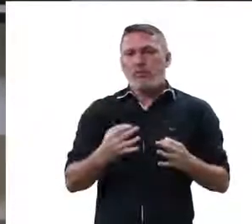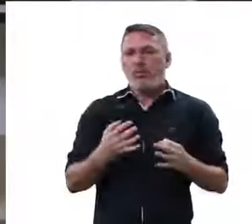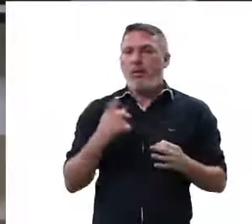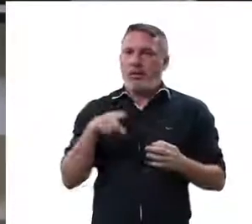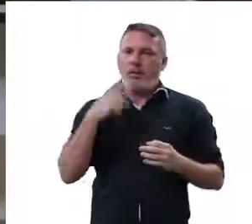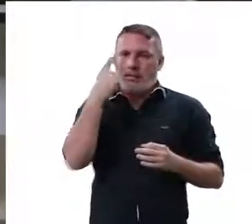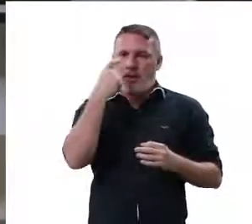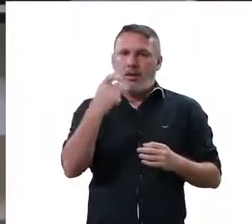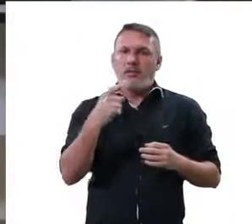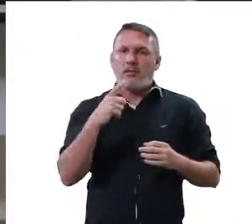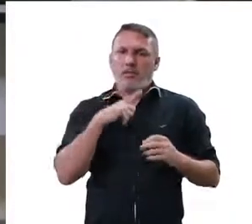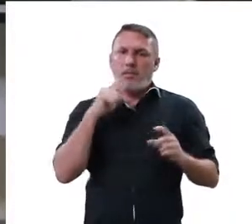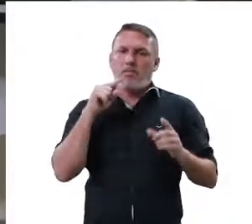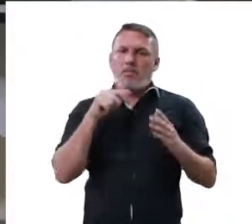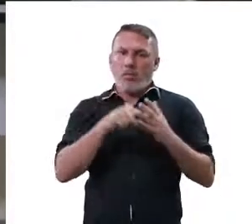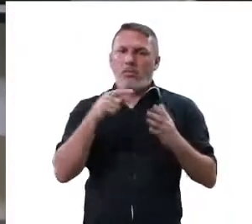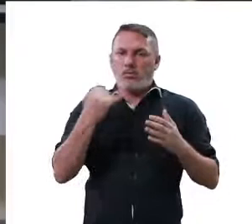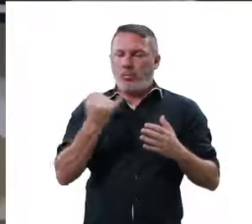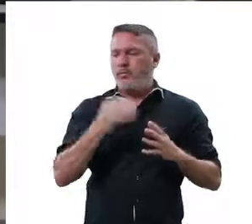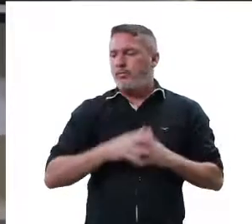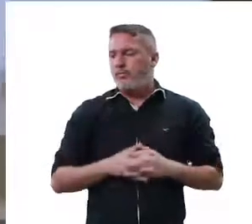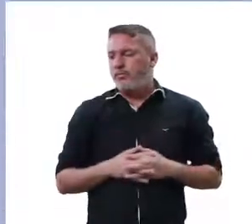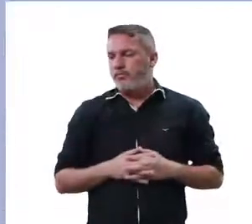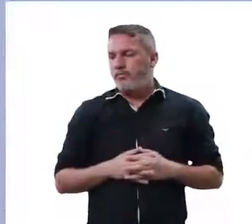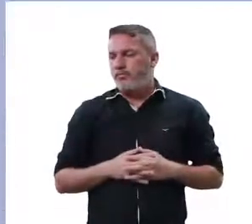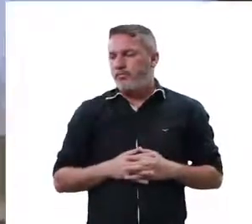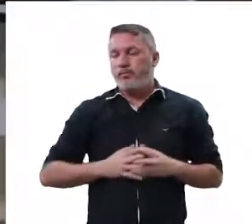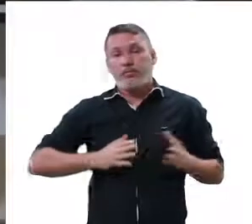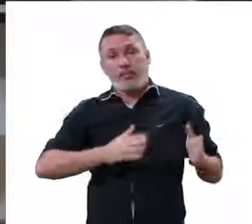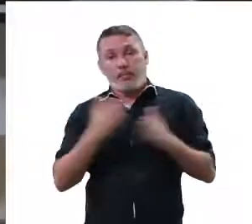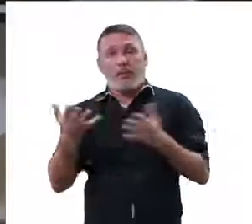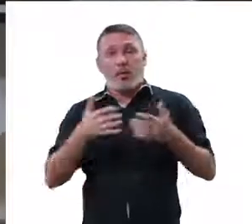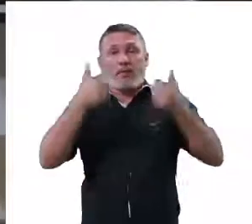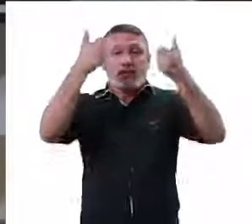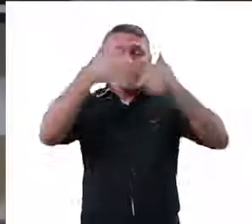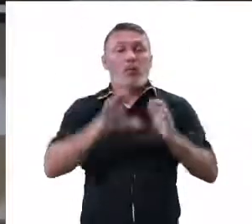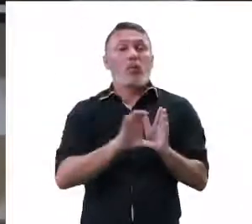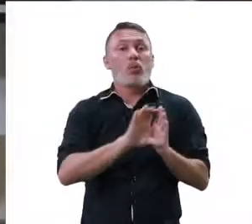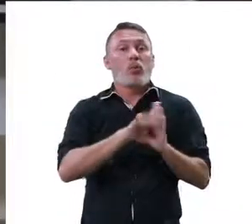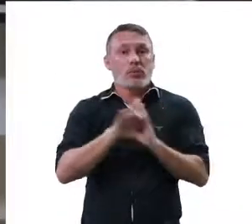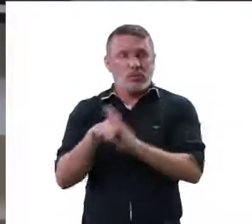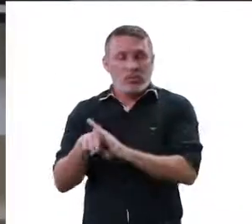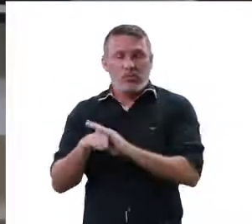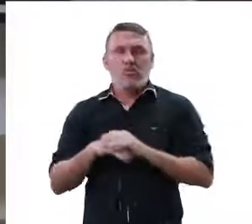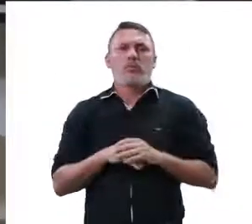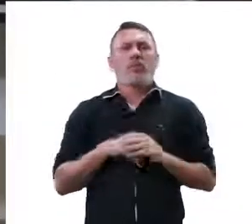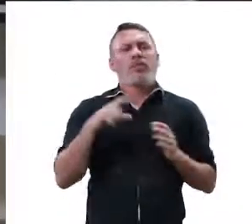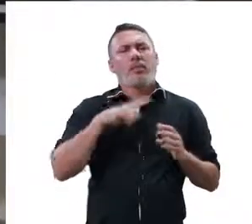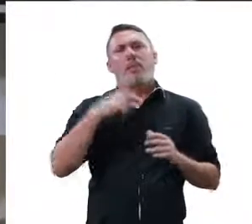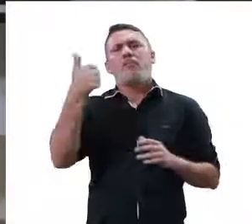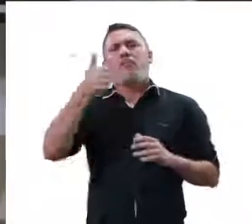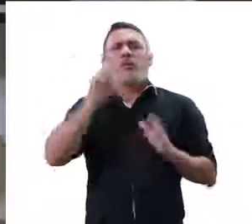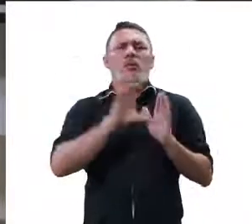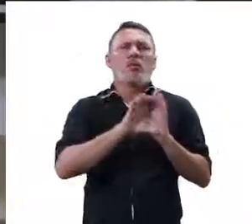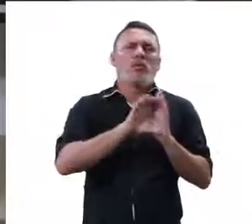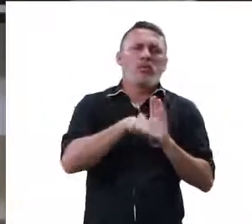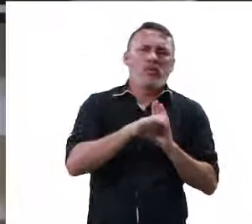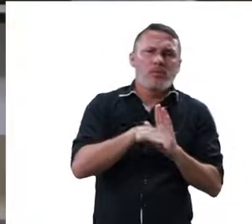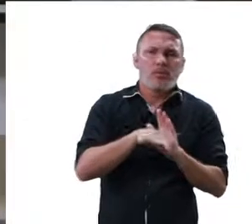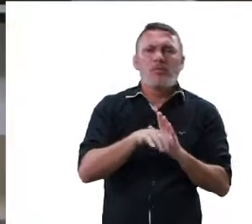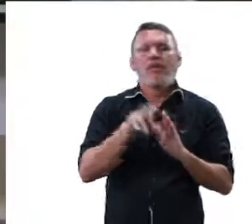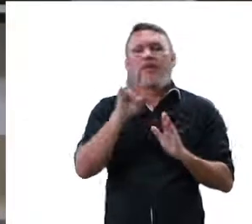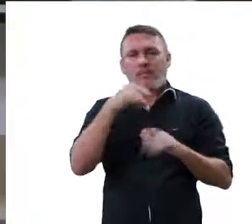isso é um ponto que nos interessa bastante aqui. Aí, agora, os conceitos. Tá? Então, o primeiro